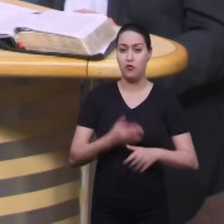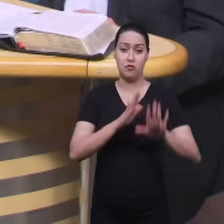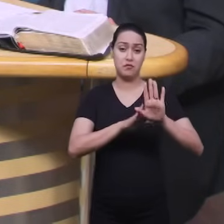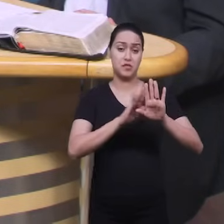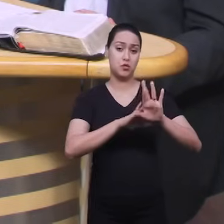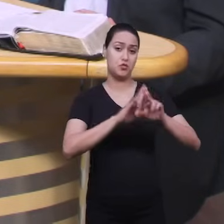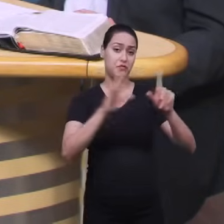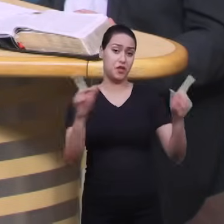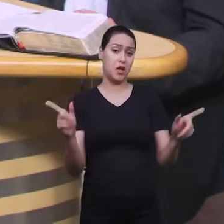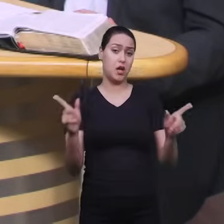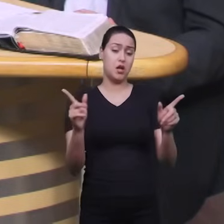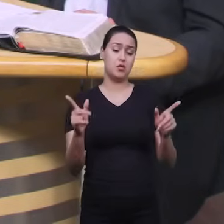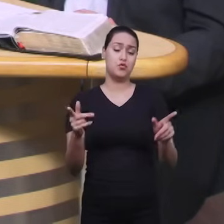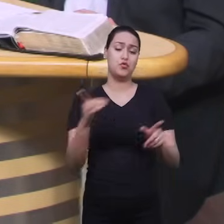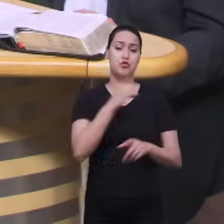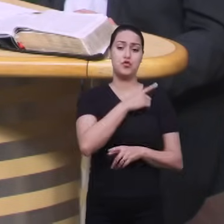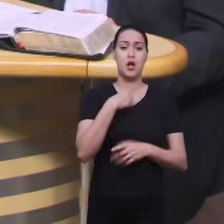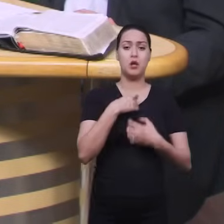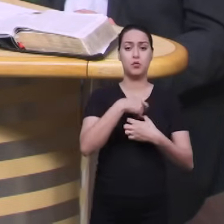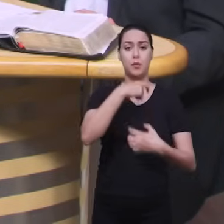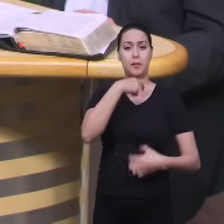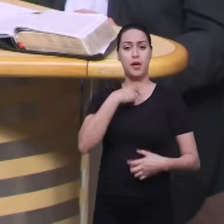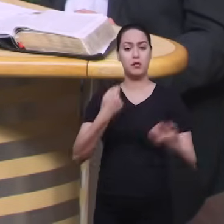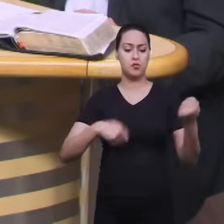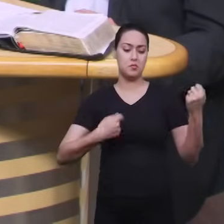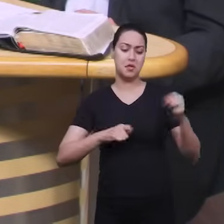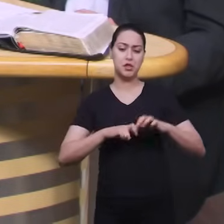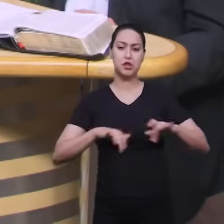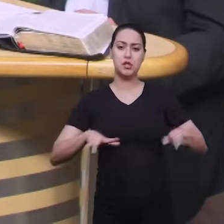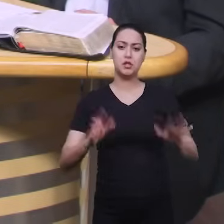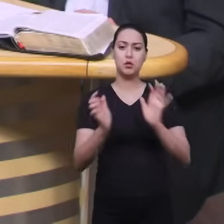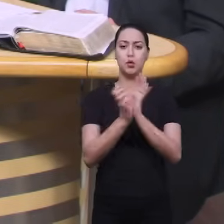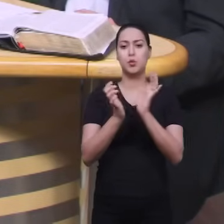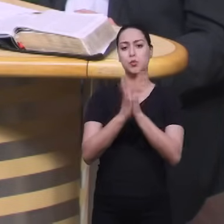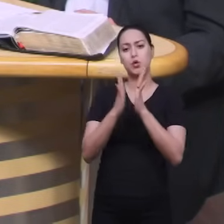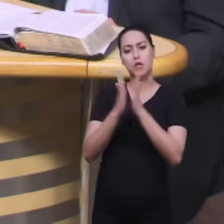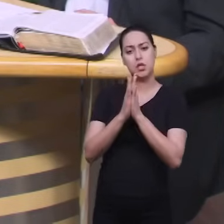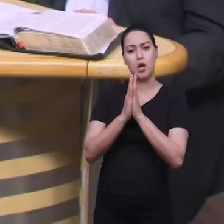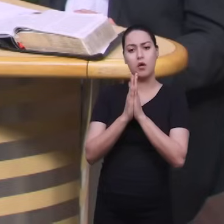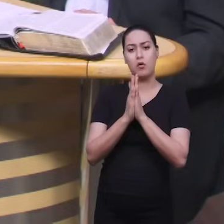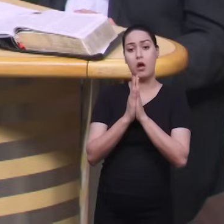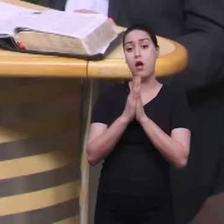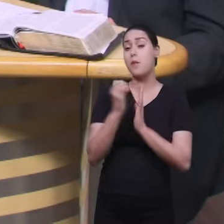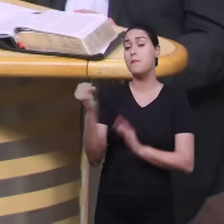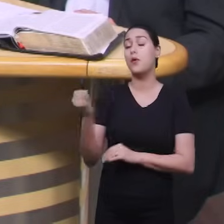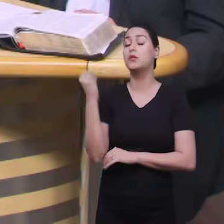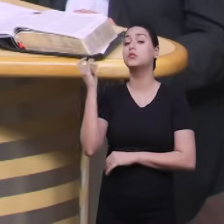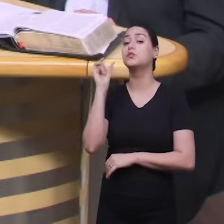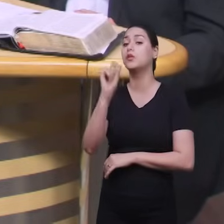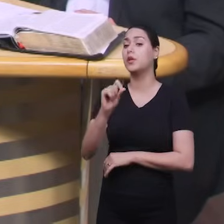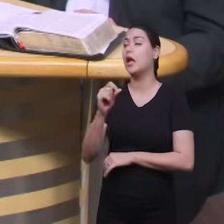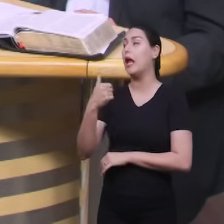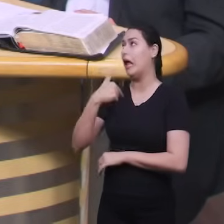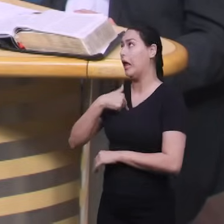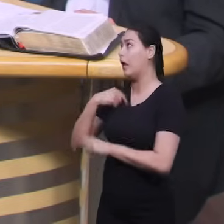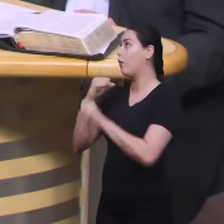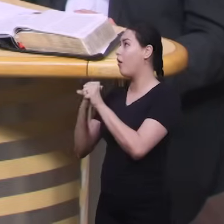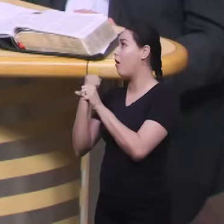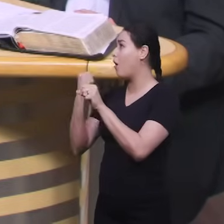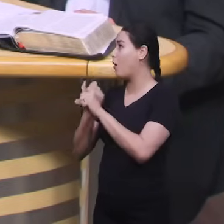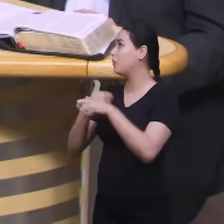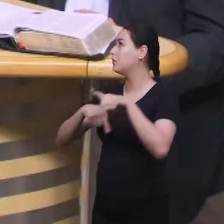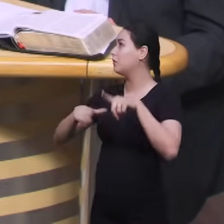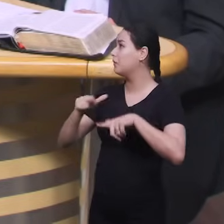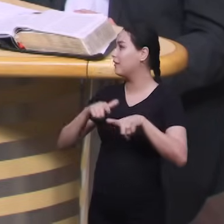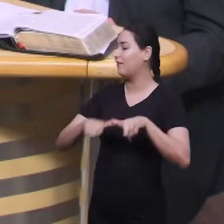seja como obreiro seja como instrumentista grupo de intercessão o importante é quando o senhor voltar você poderia sair eu realizei a tua obra tá aqui naquilo que o senhor